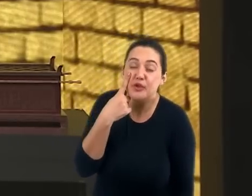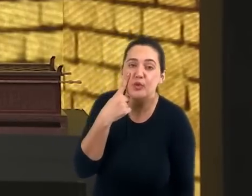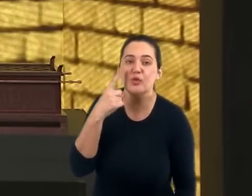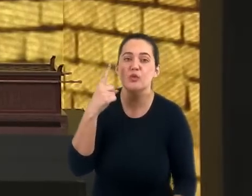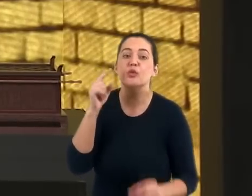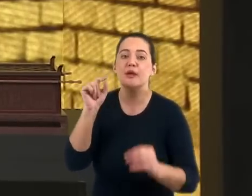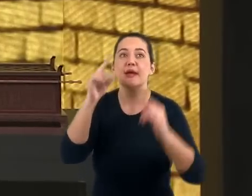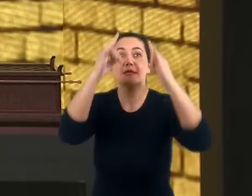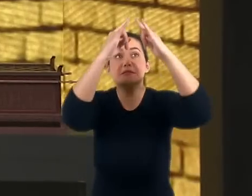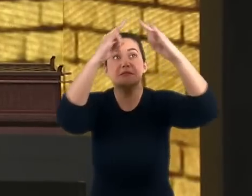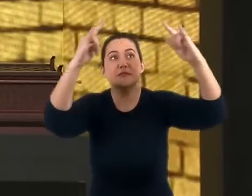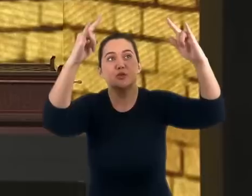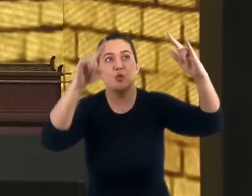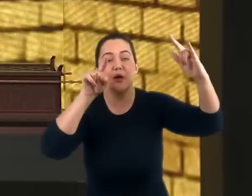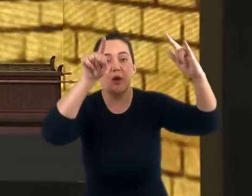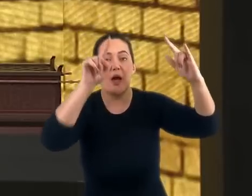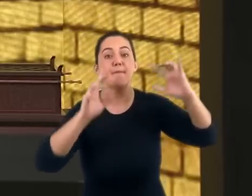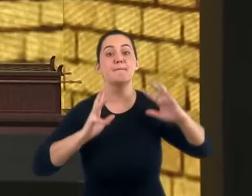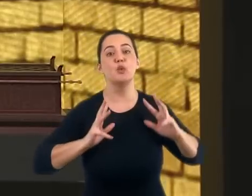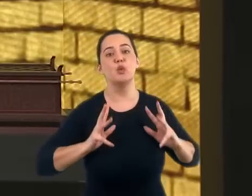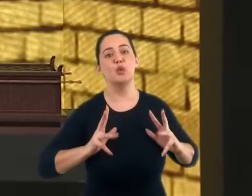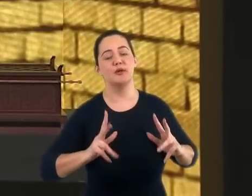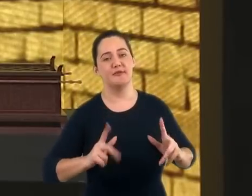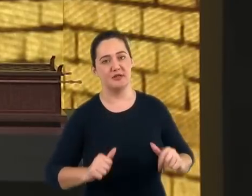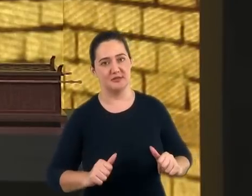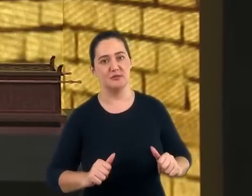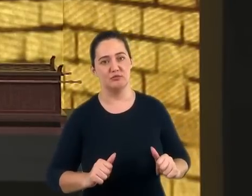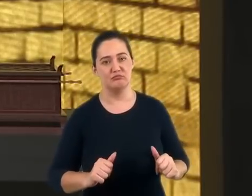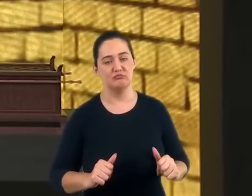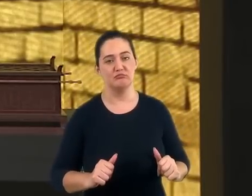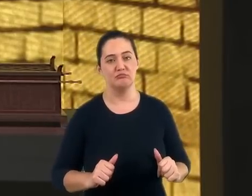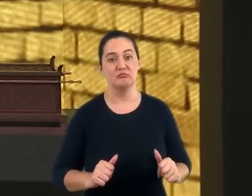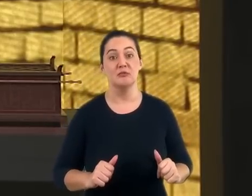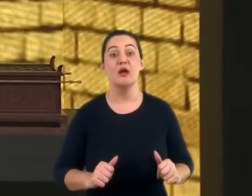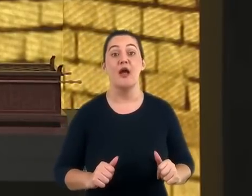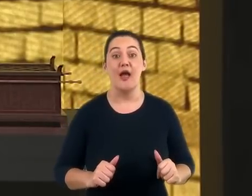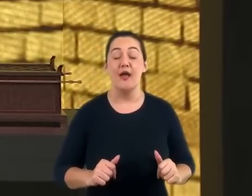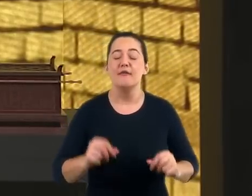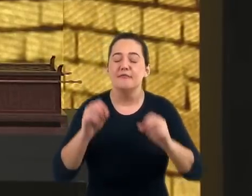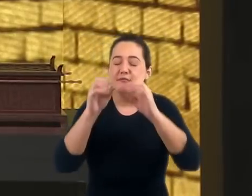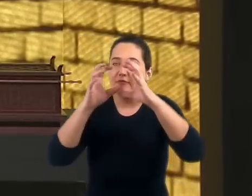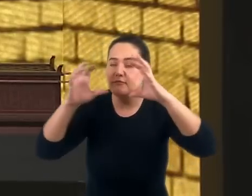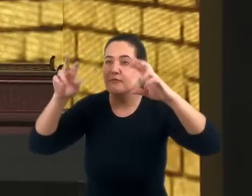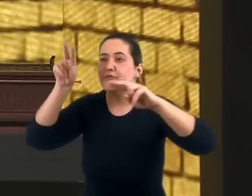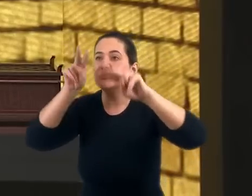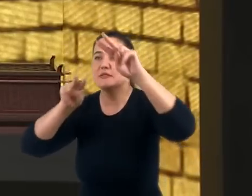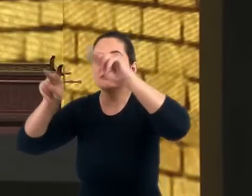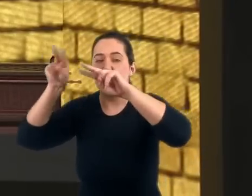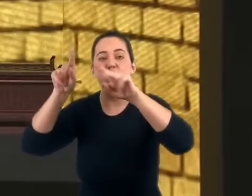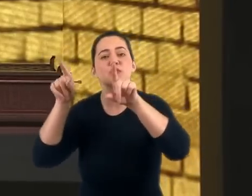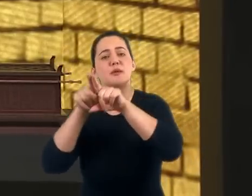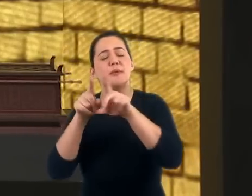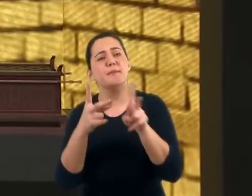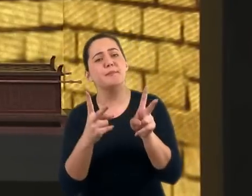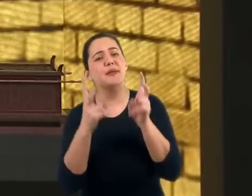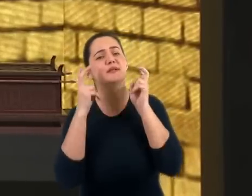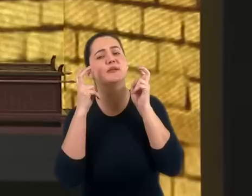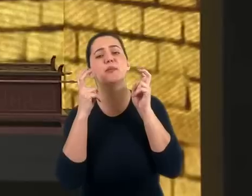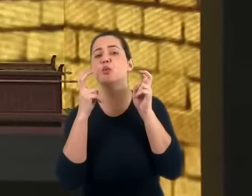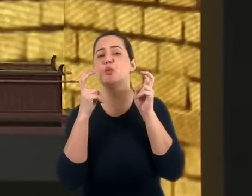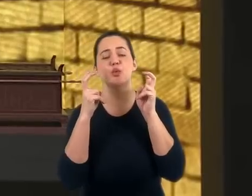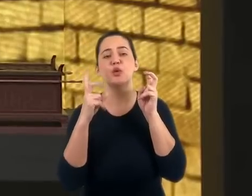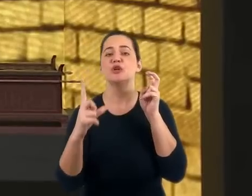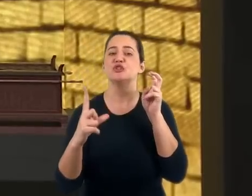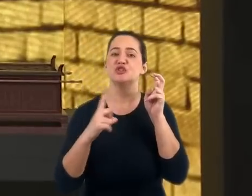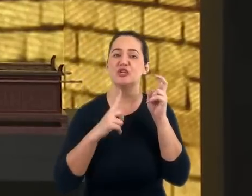sua purificação, numa visão que lhe foi dada por Deus. E durante esta visão, Daniel também percebeu que